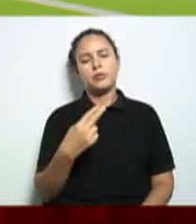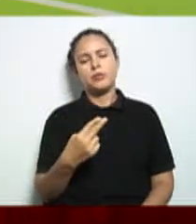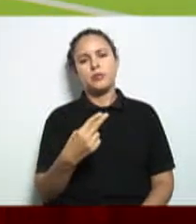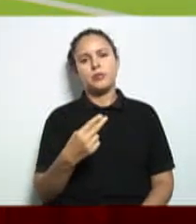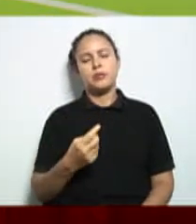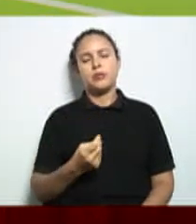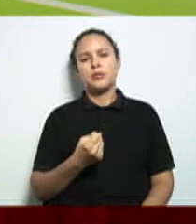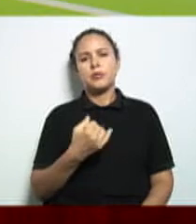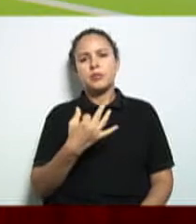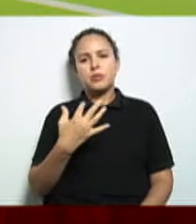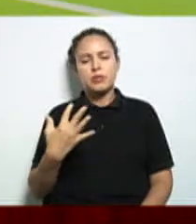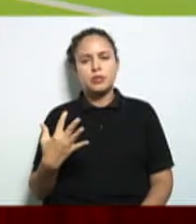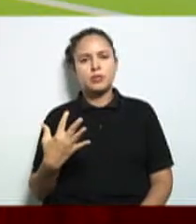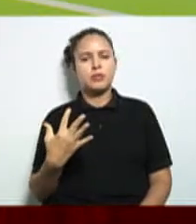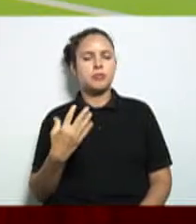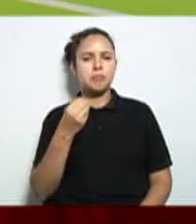as